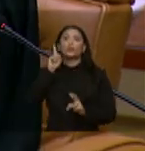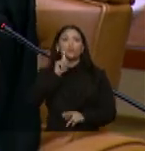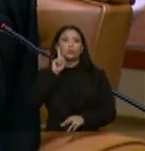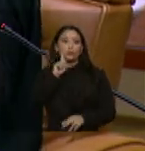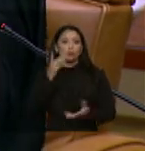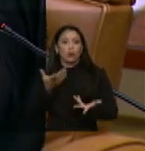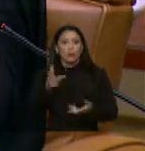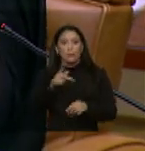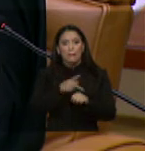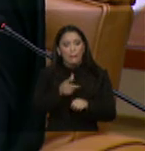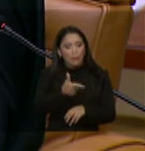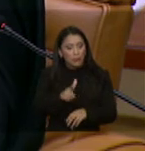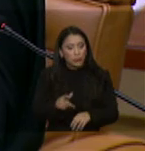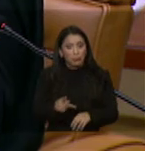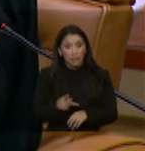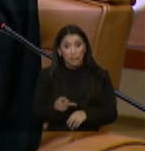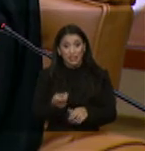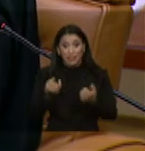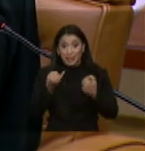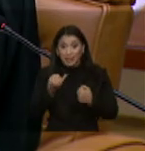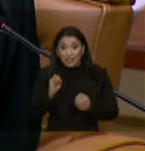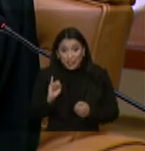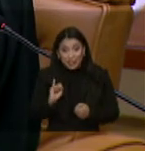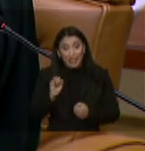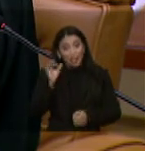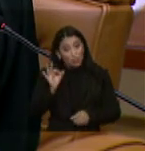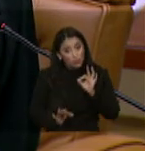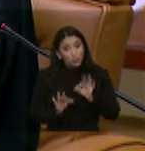necessárias a justiça brasileira estão